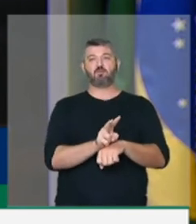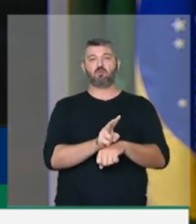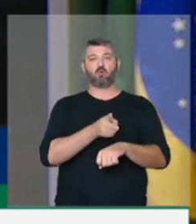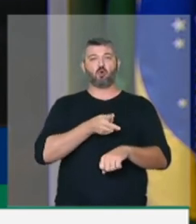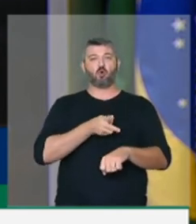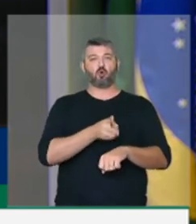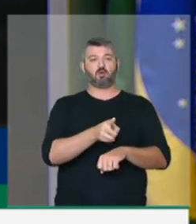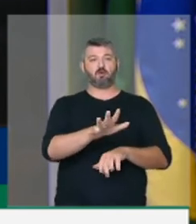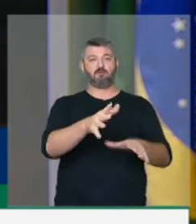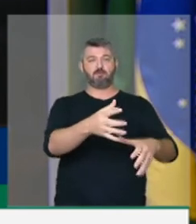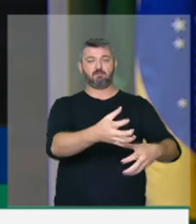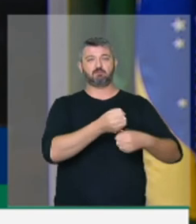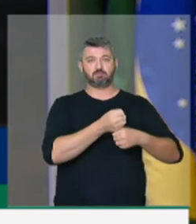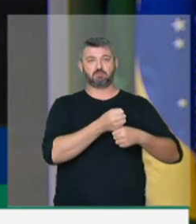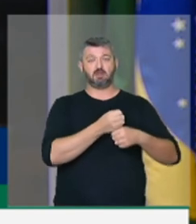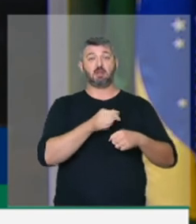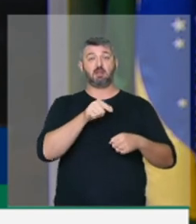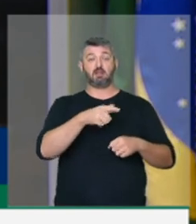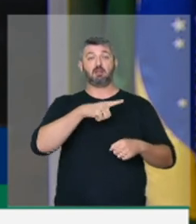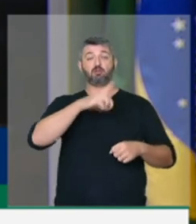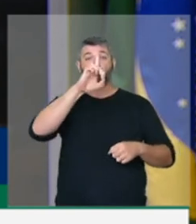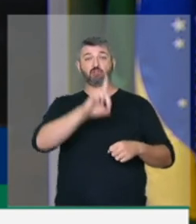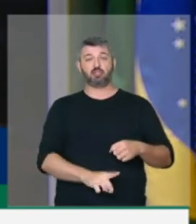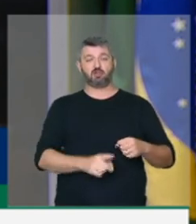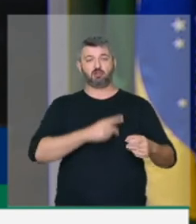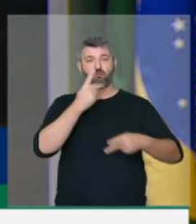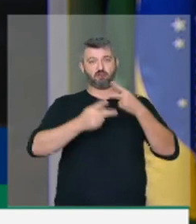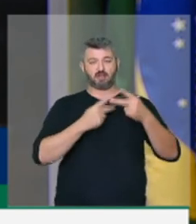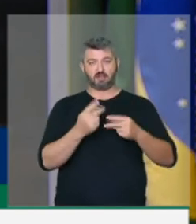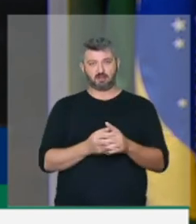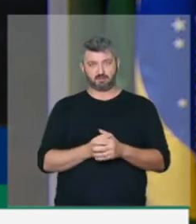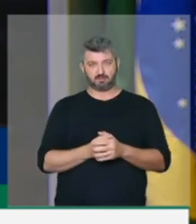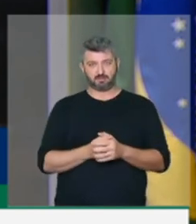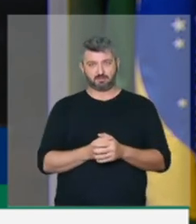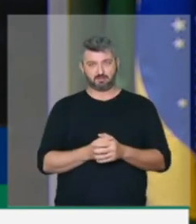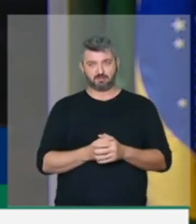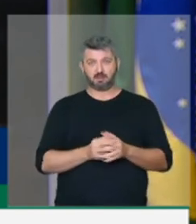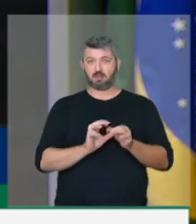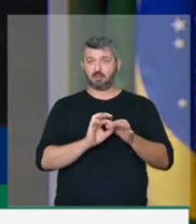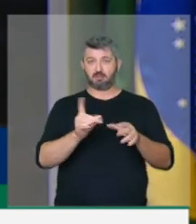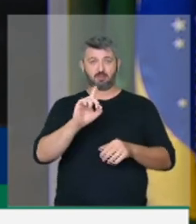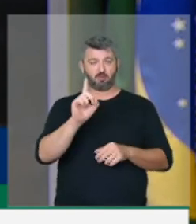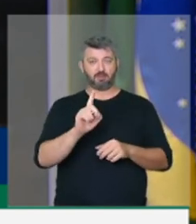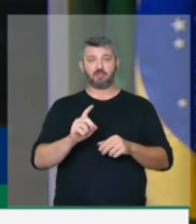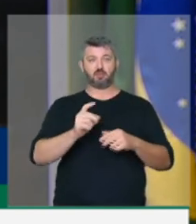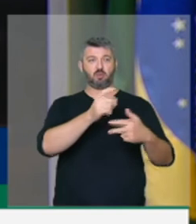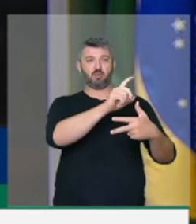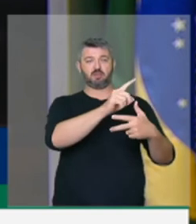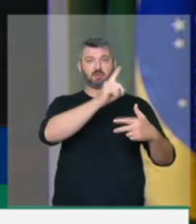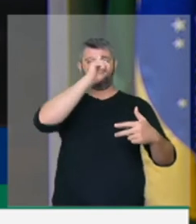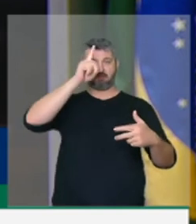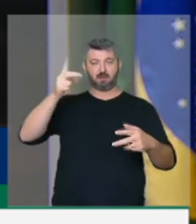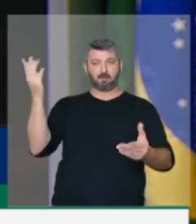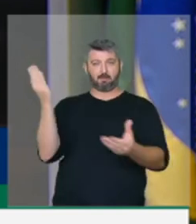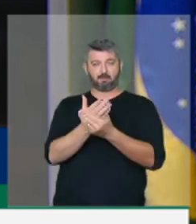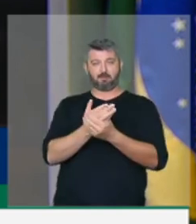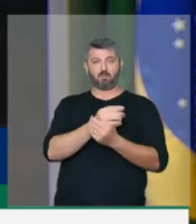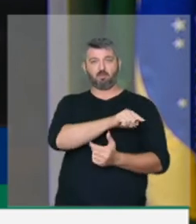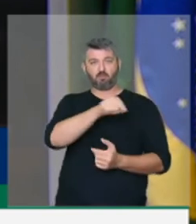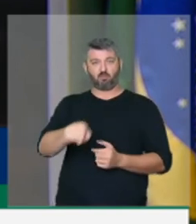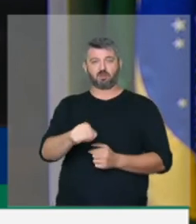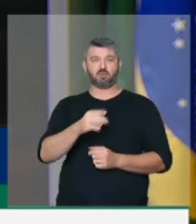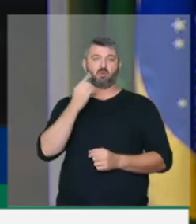intacta a inviolabilidade parlamentar e não permitiu que o Executivo processasse